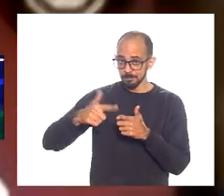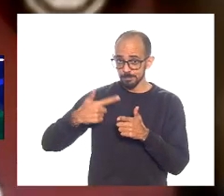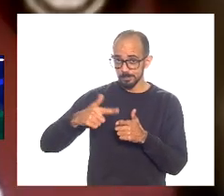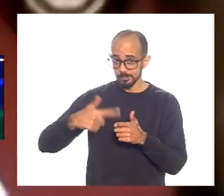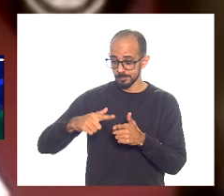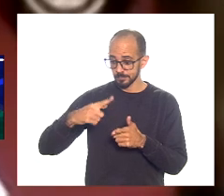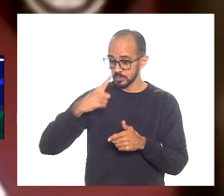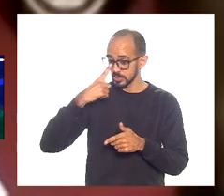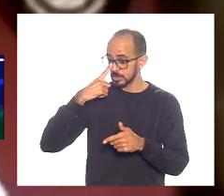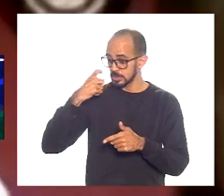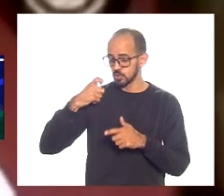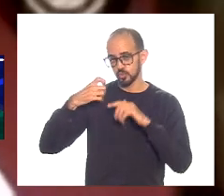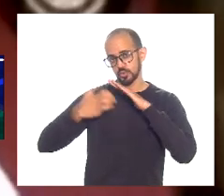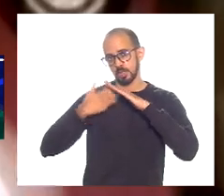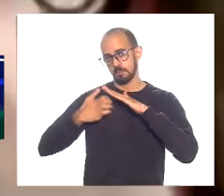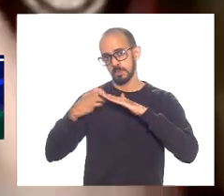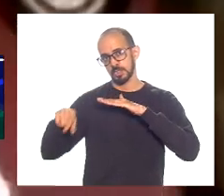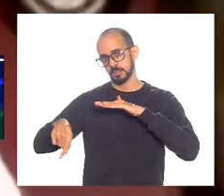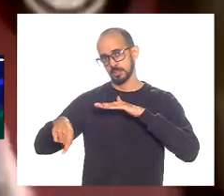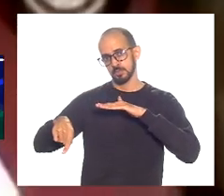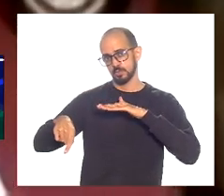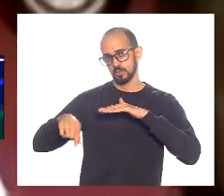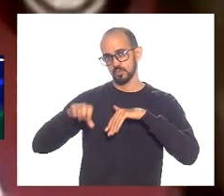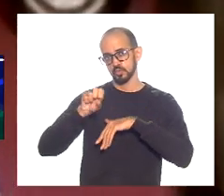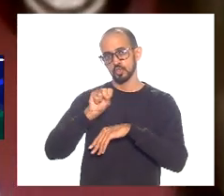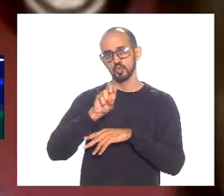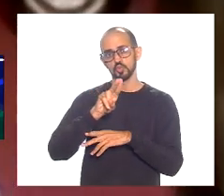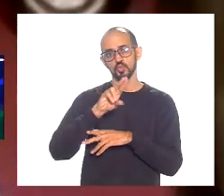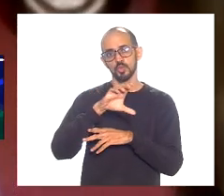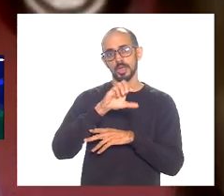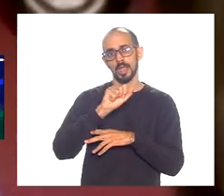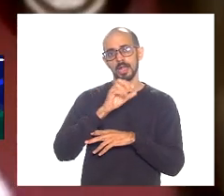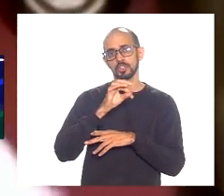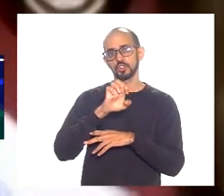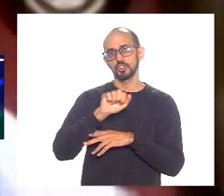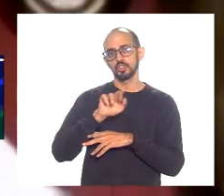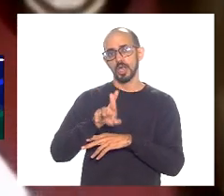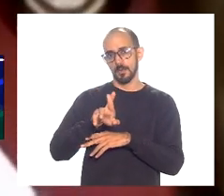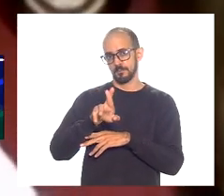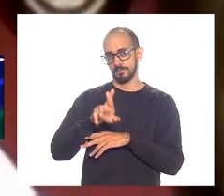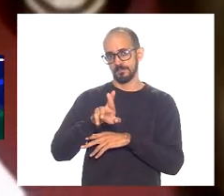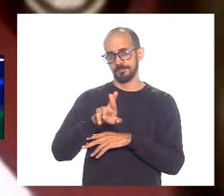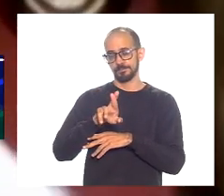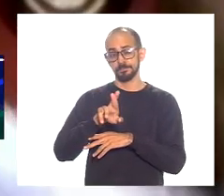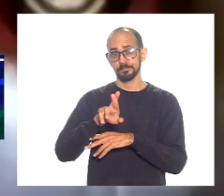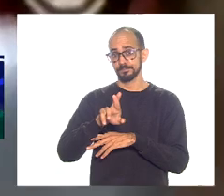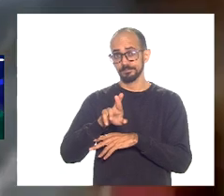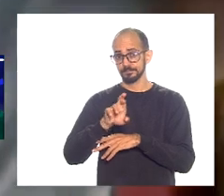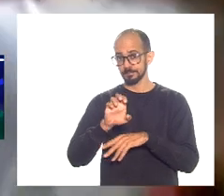da empresa. É isso aí, é sucateamento da empresa. A SEDAI,